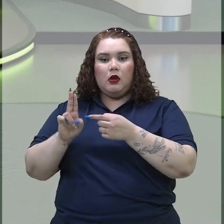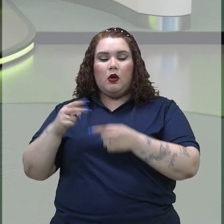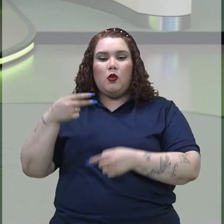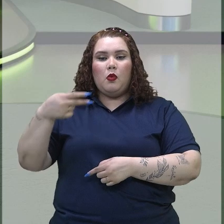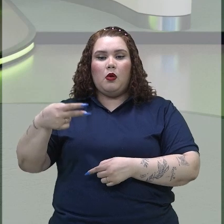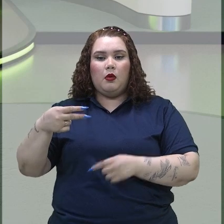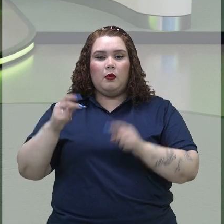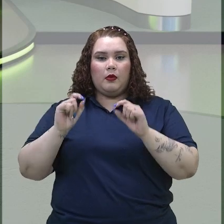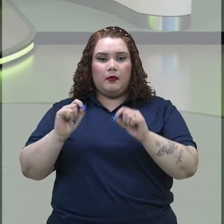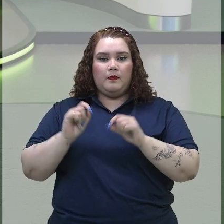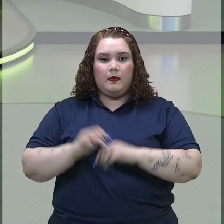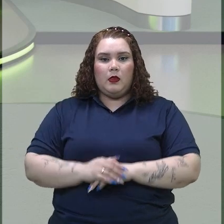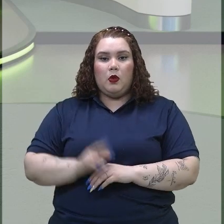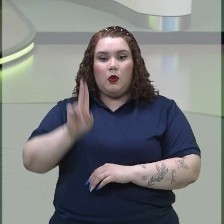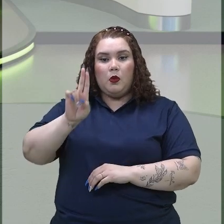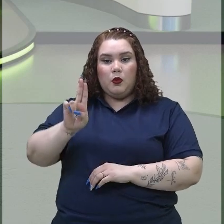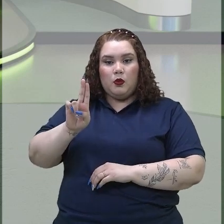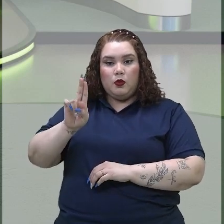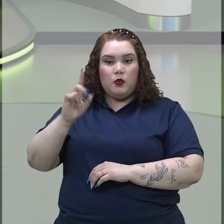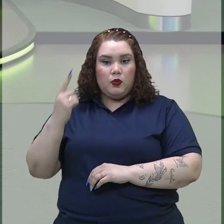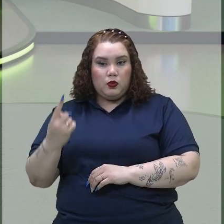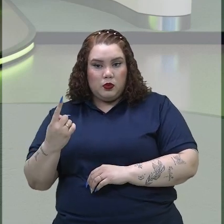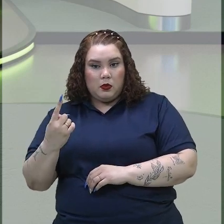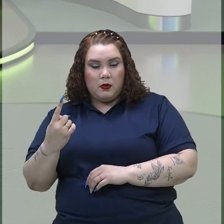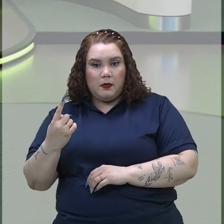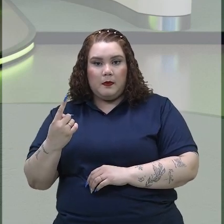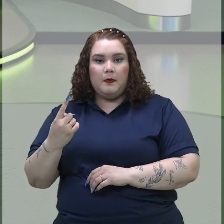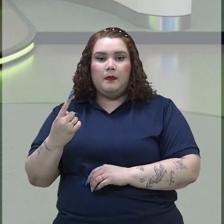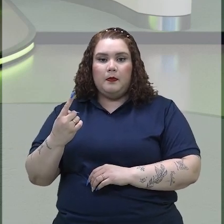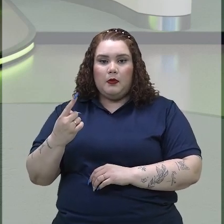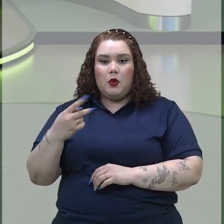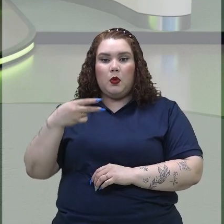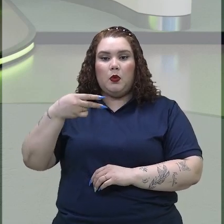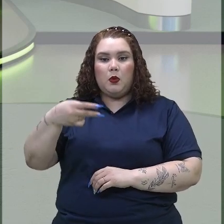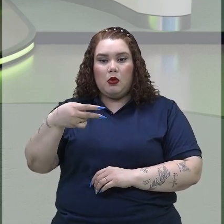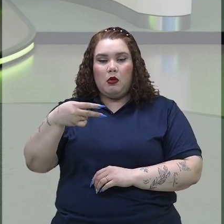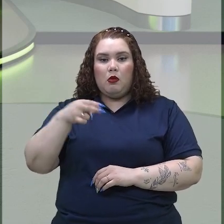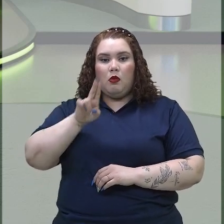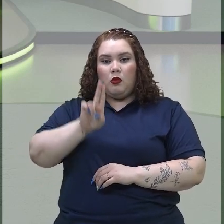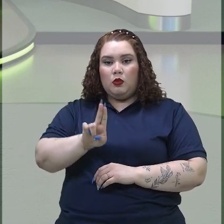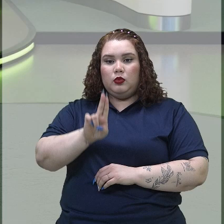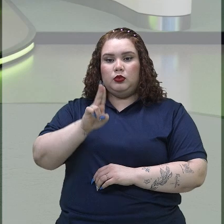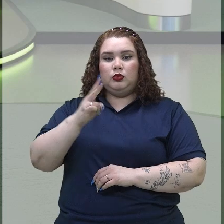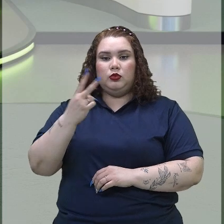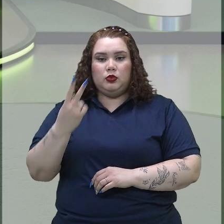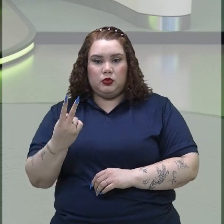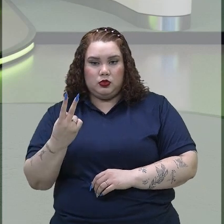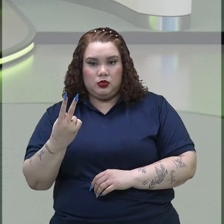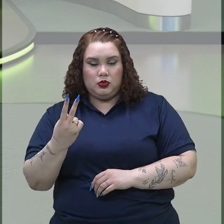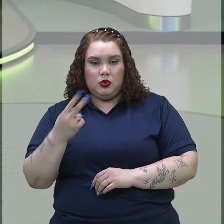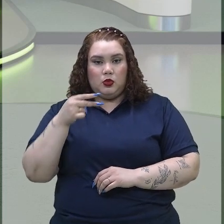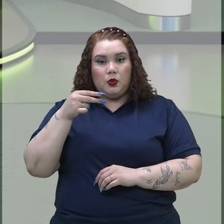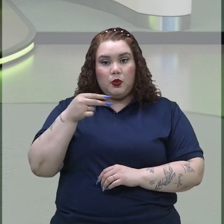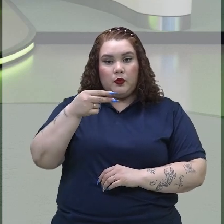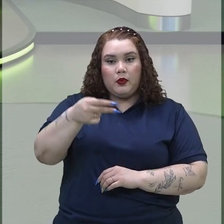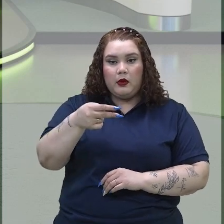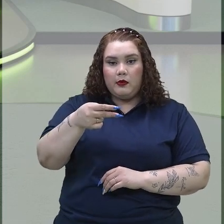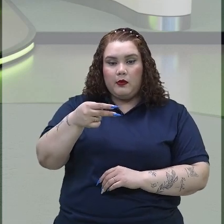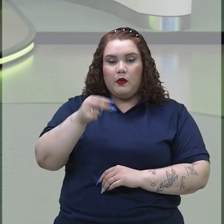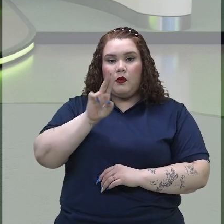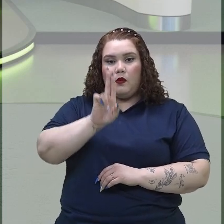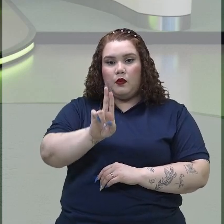igual a U1, que é igual a U2, que é igual